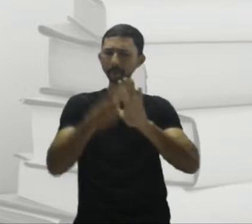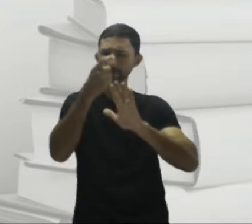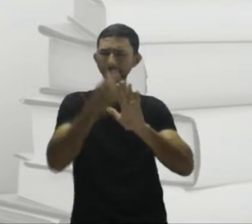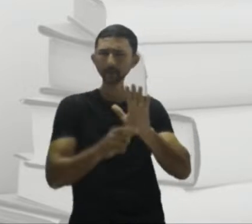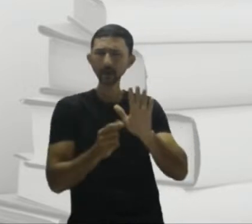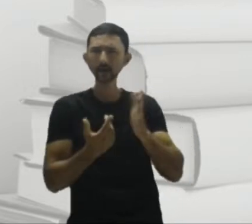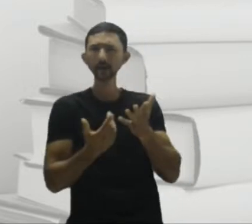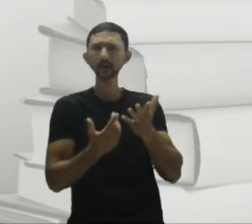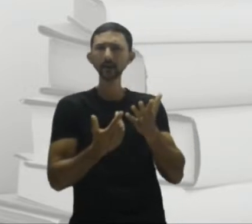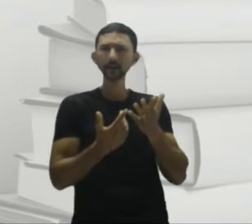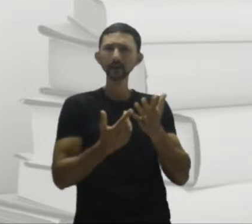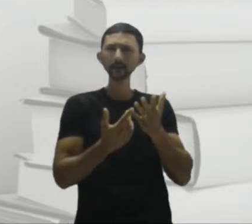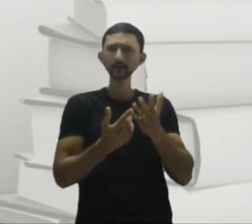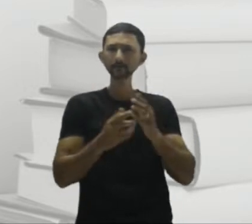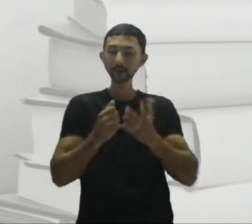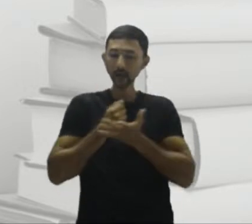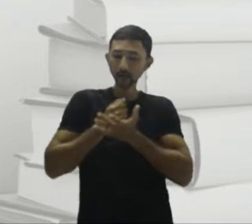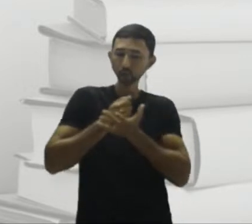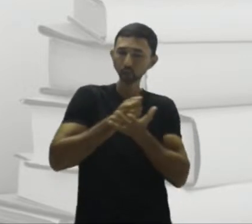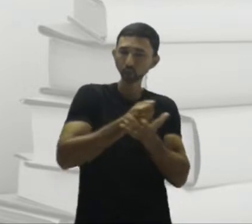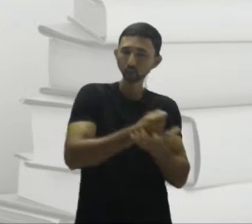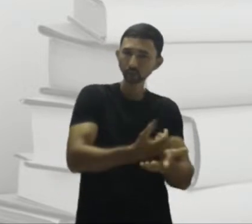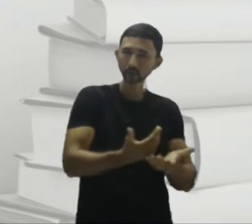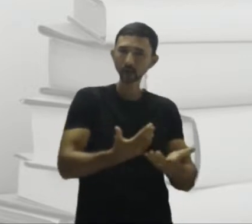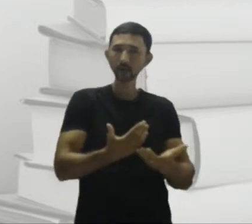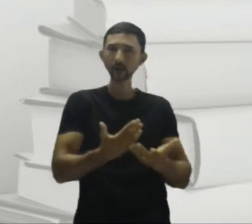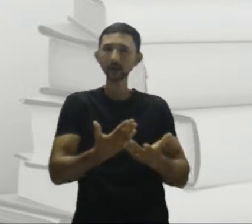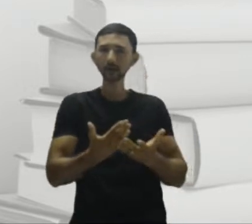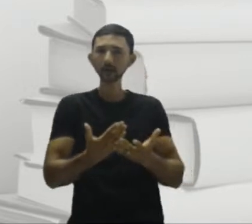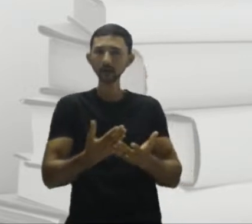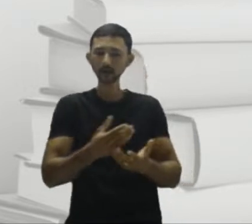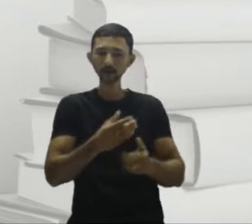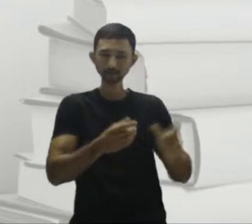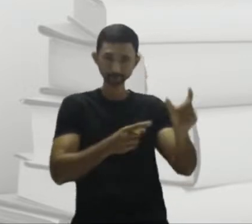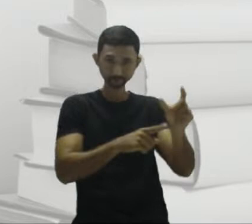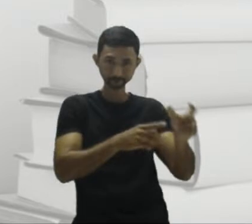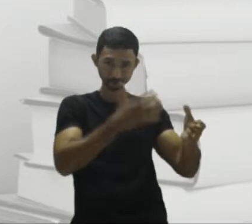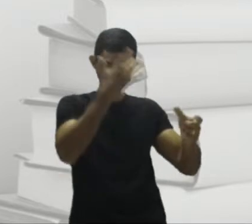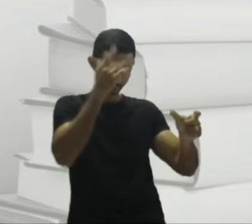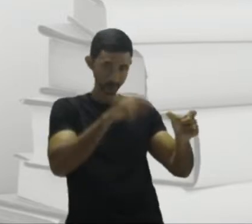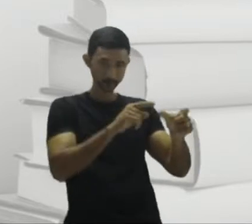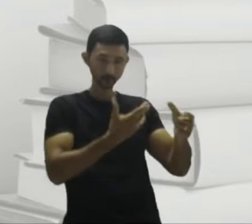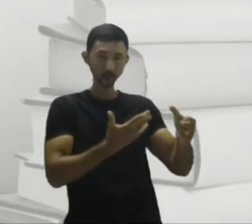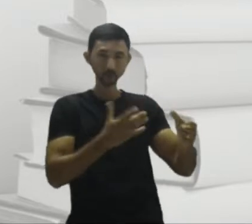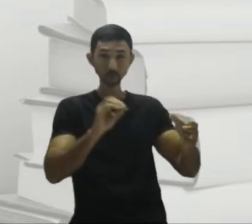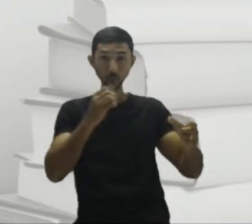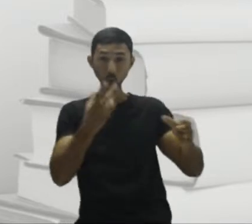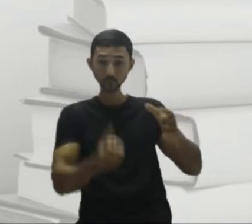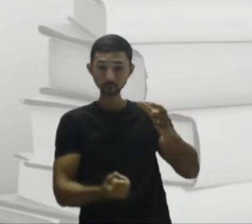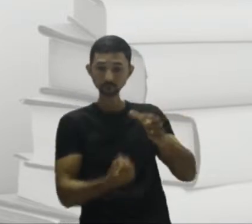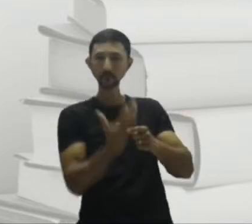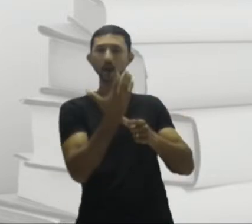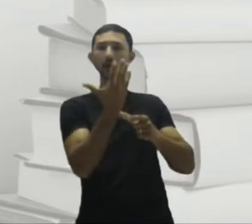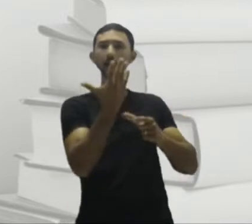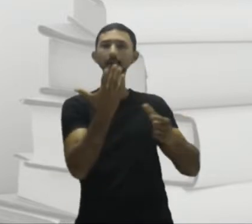aparecer para ajudar o herói ou surgem na história até mesmo com o objetivo